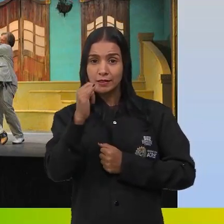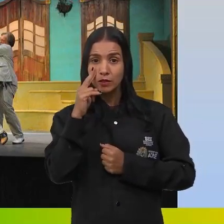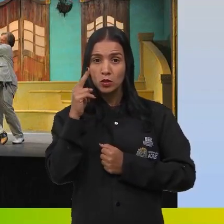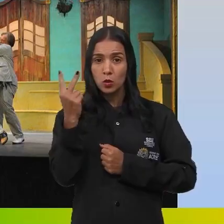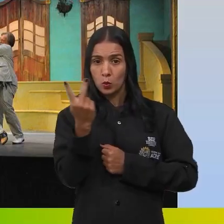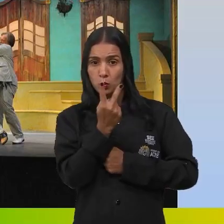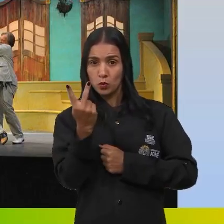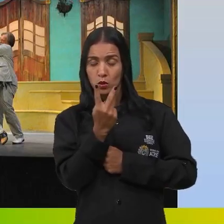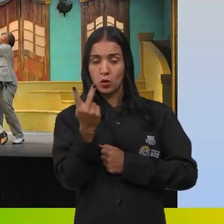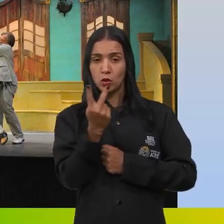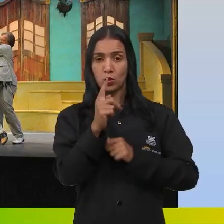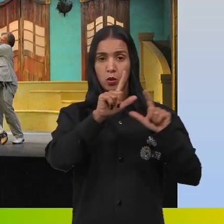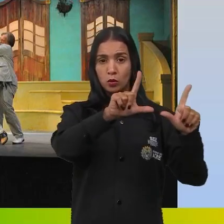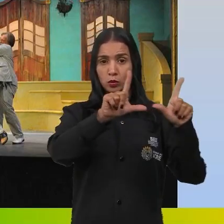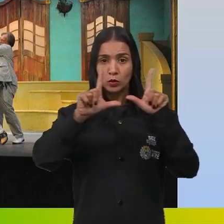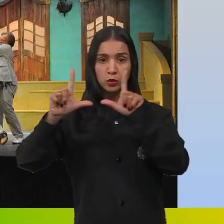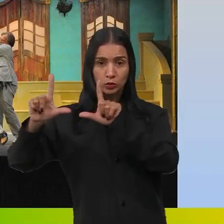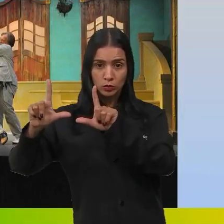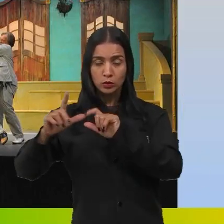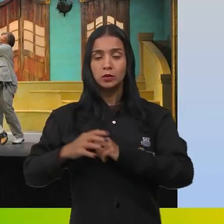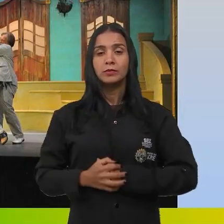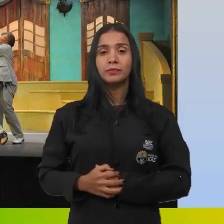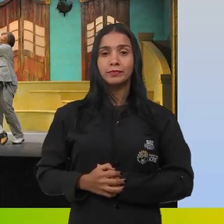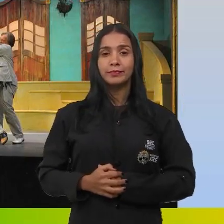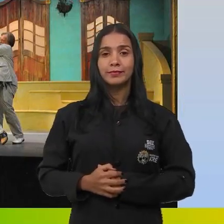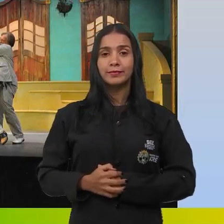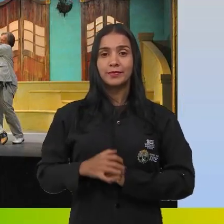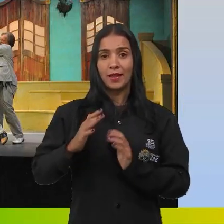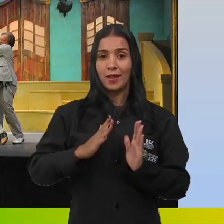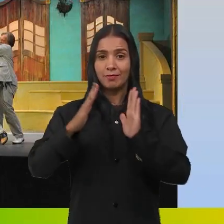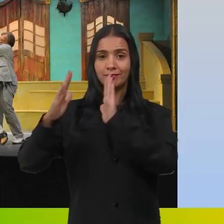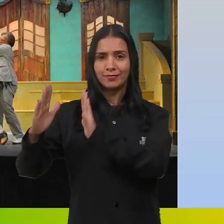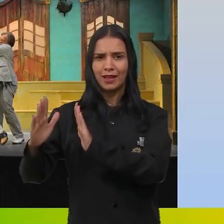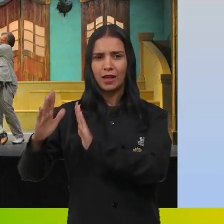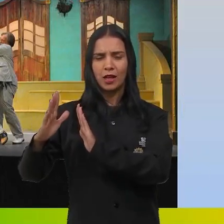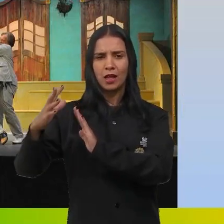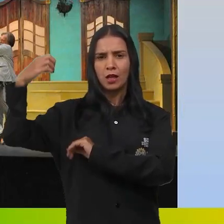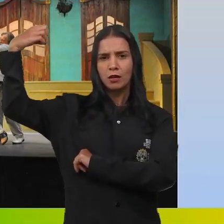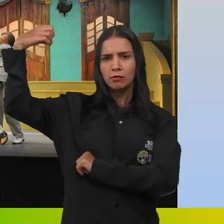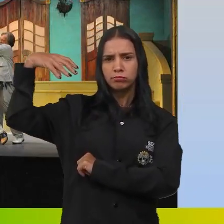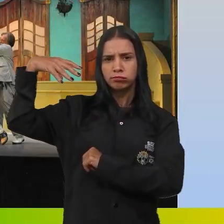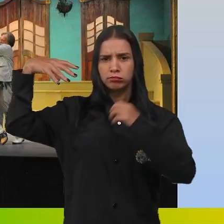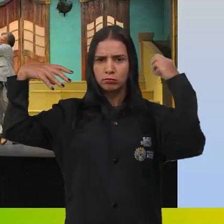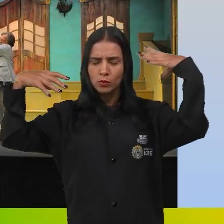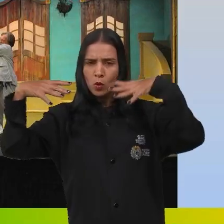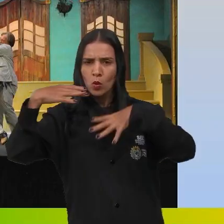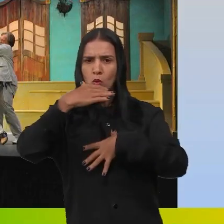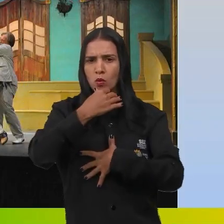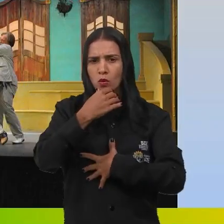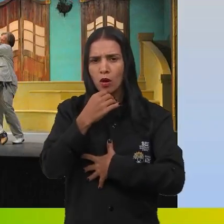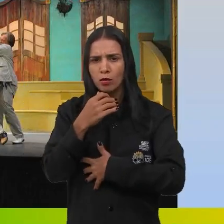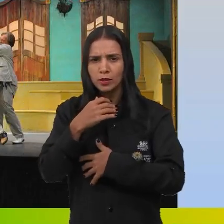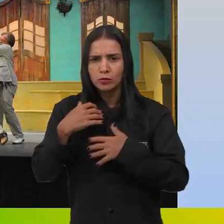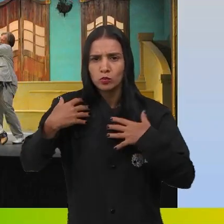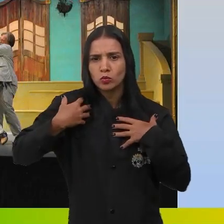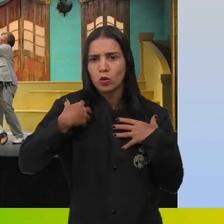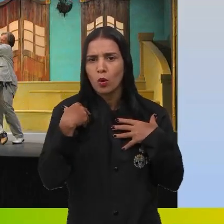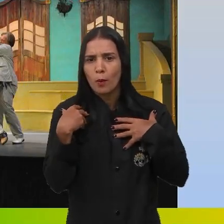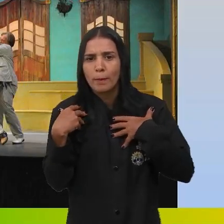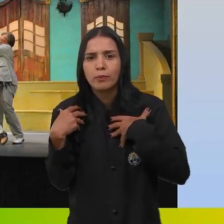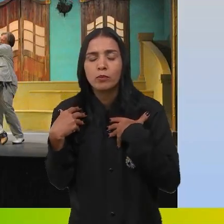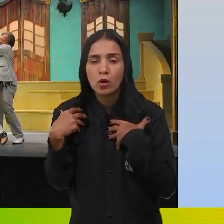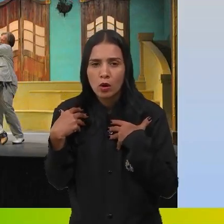primeira cena, aí à esquerda, o corpo curvado para frente, com